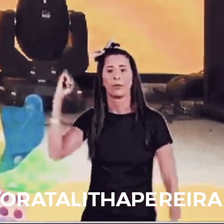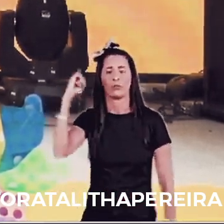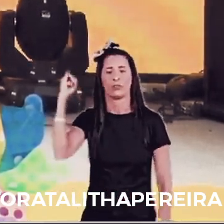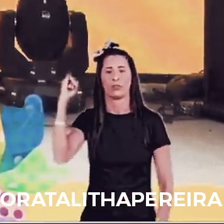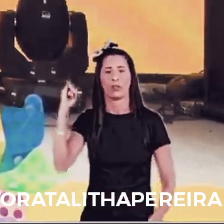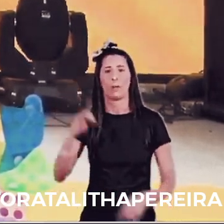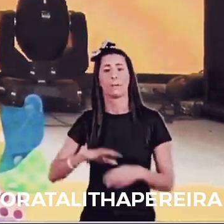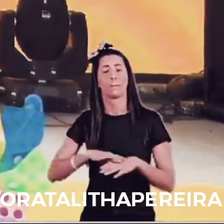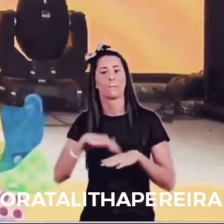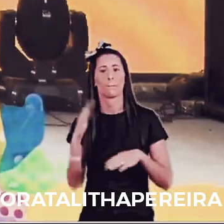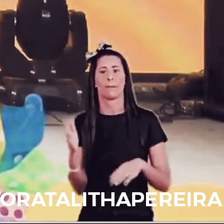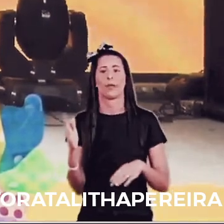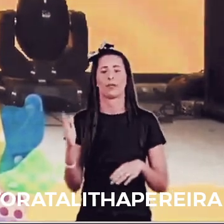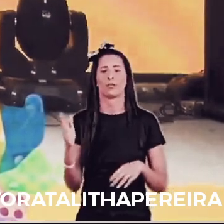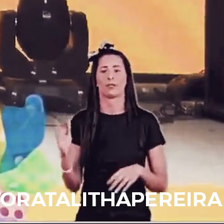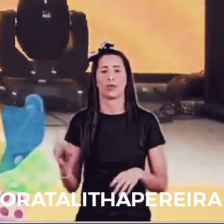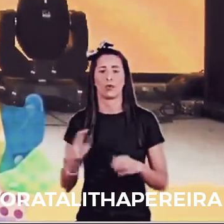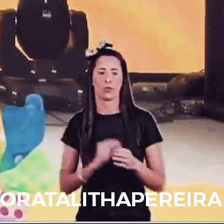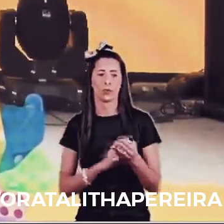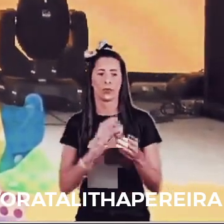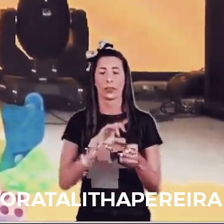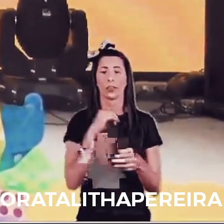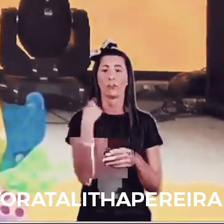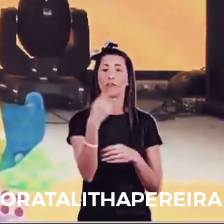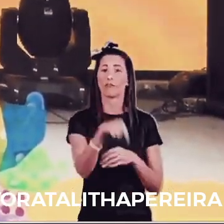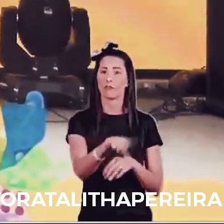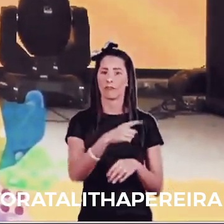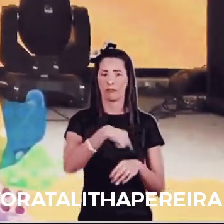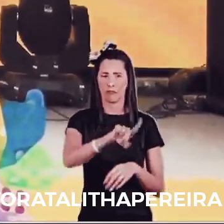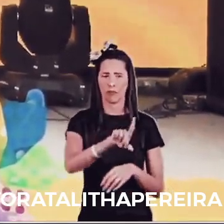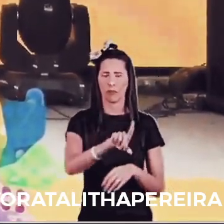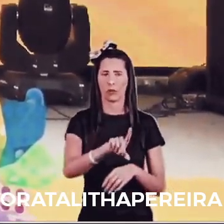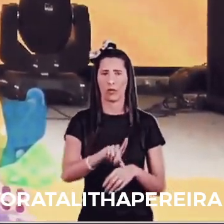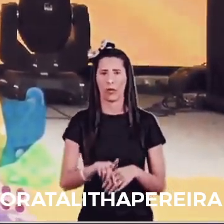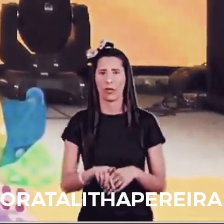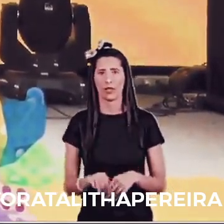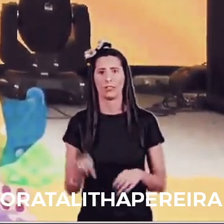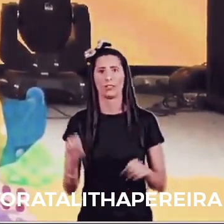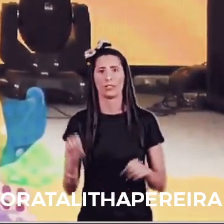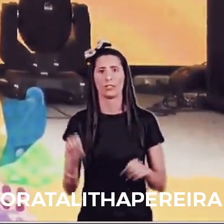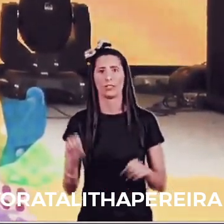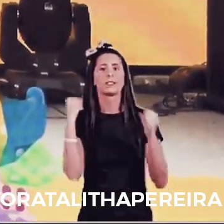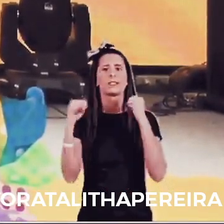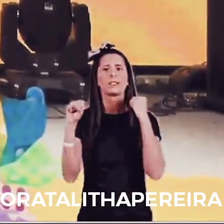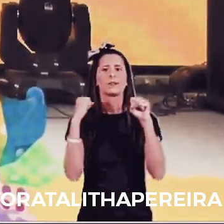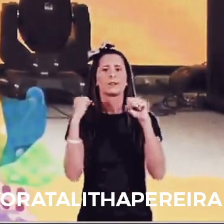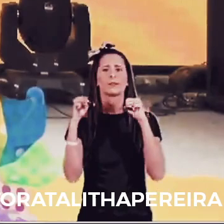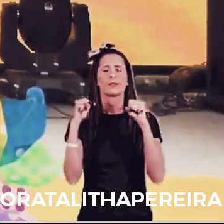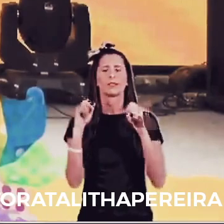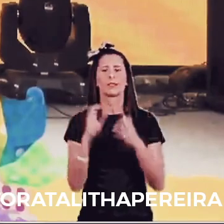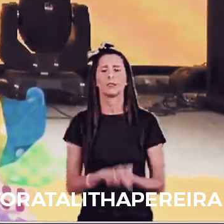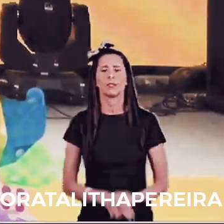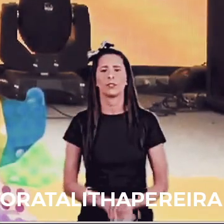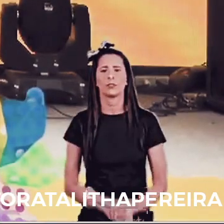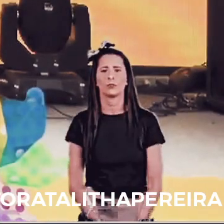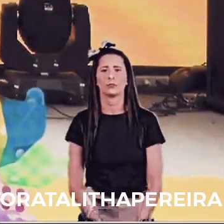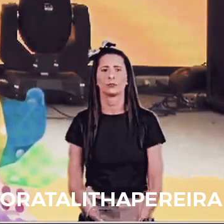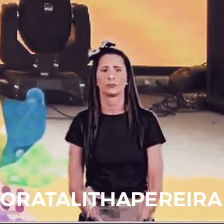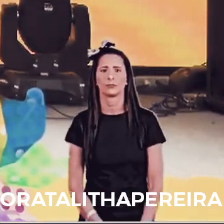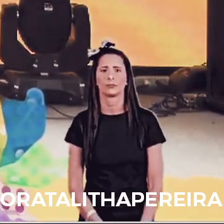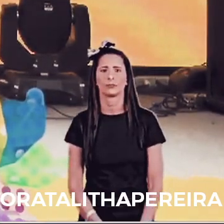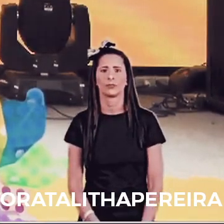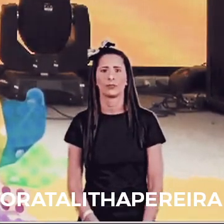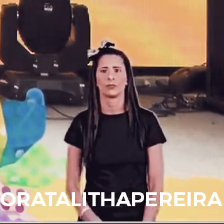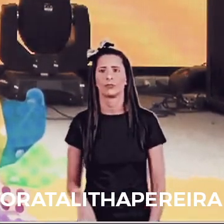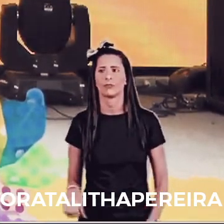quê? Porque Deus falou. Lá em 1 Samuel 16, no versículo 7, sabe o que é que acontece?